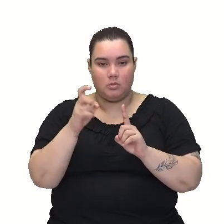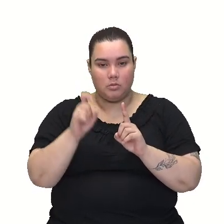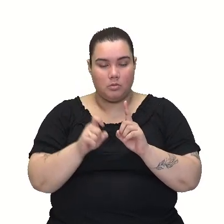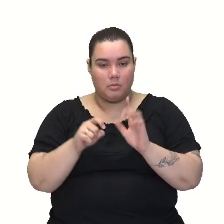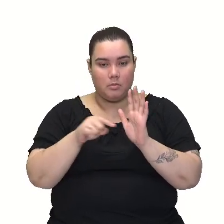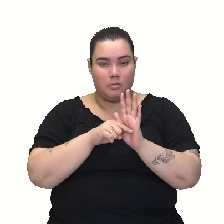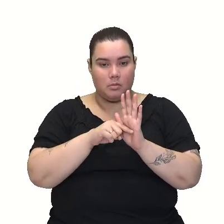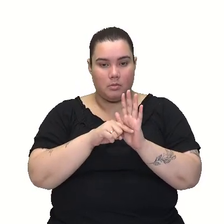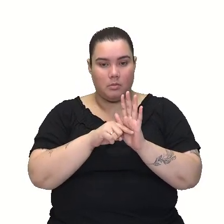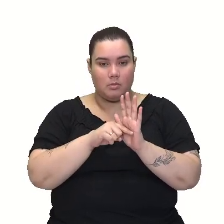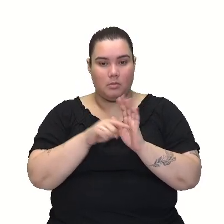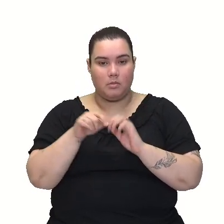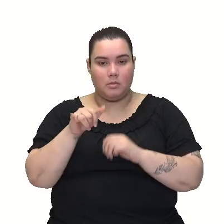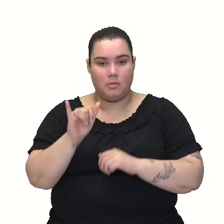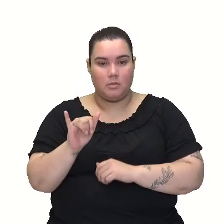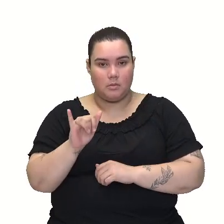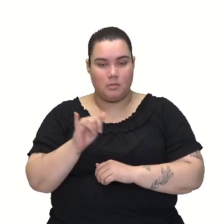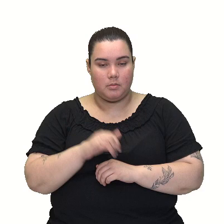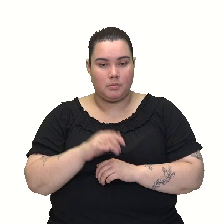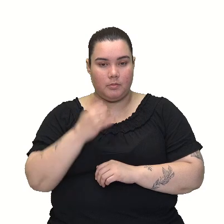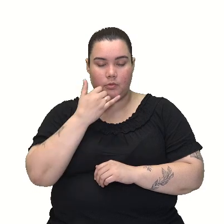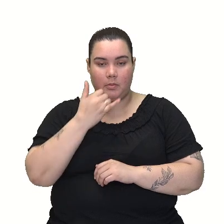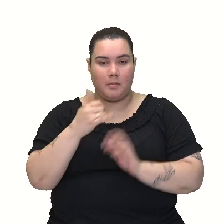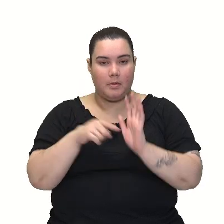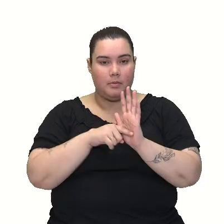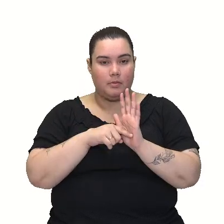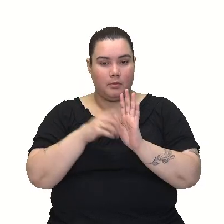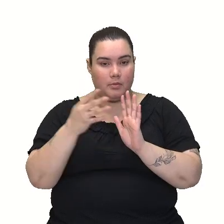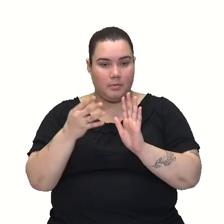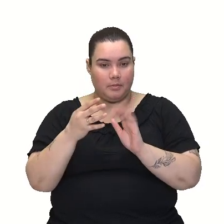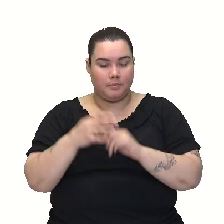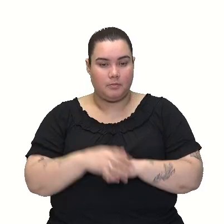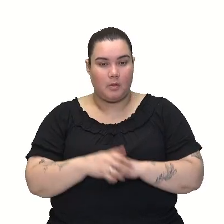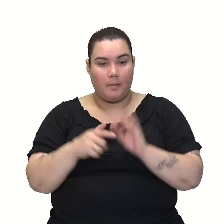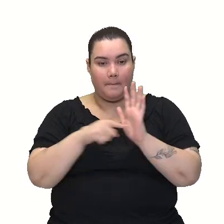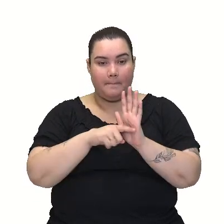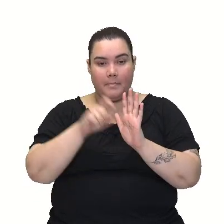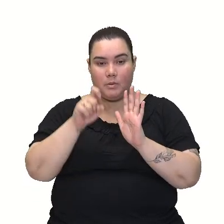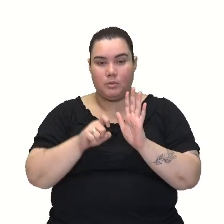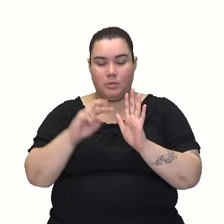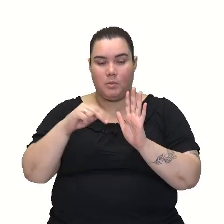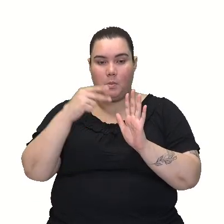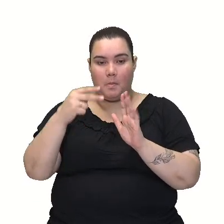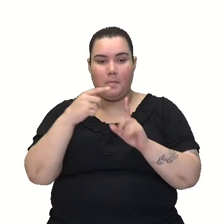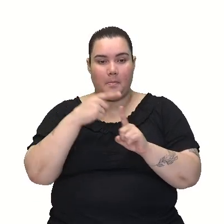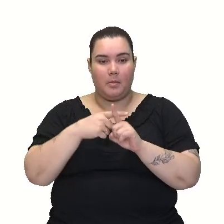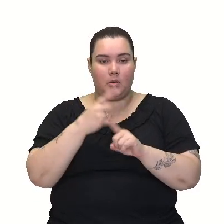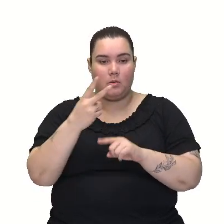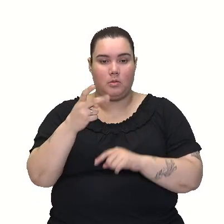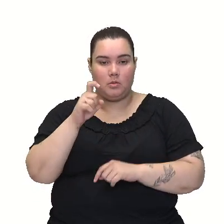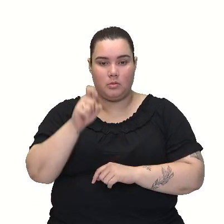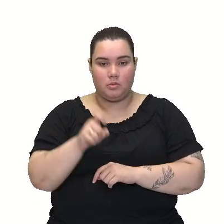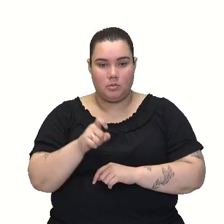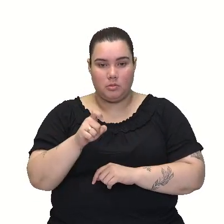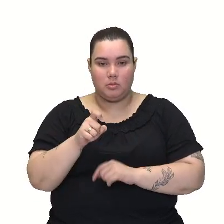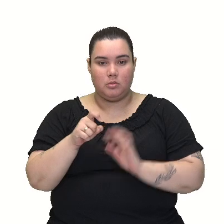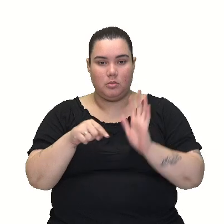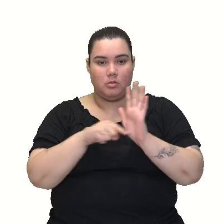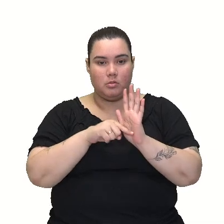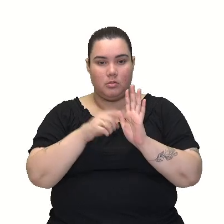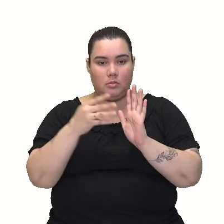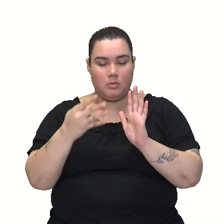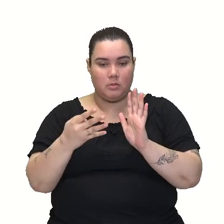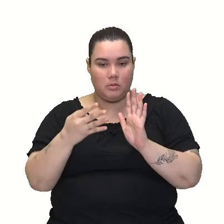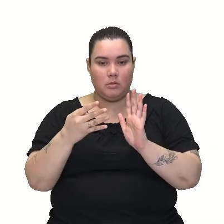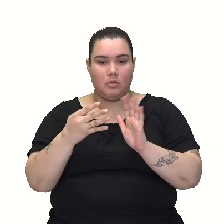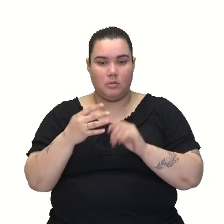y. Vamos arrumar essa equação? Menos x ao quadrado mais 2x menos